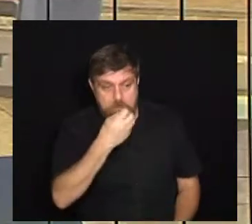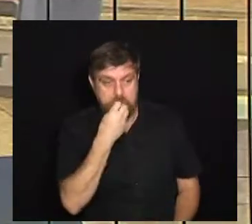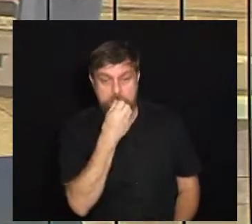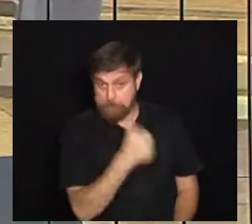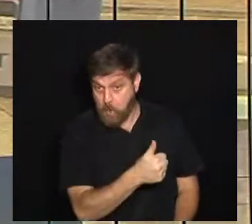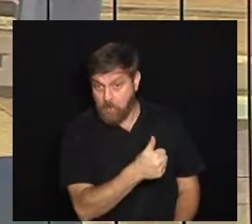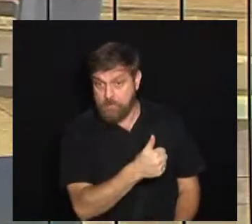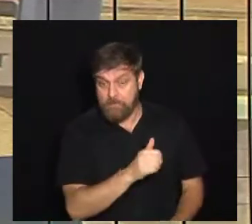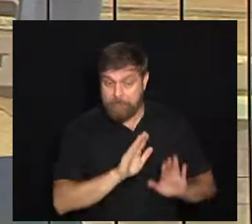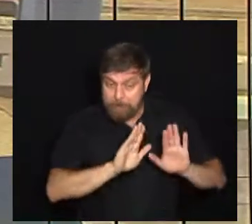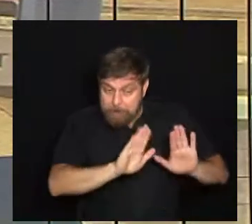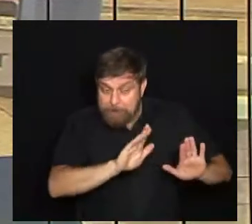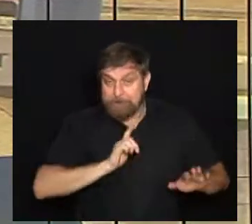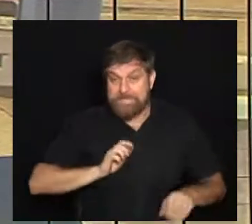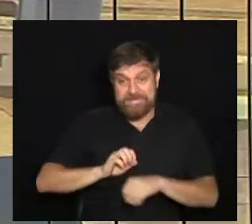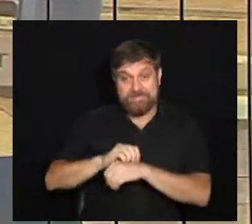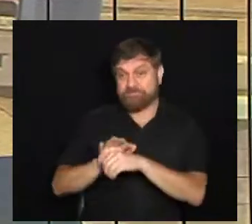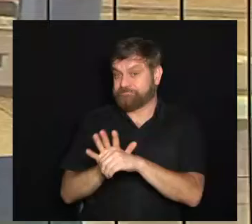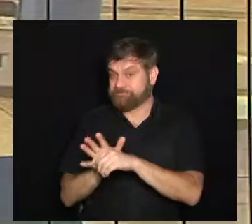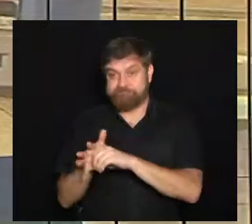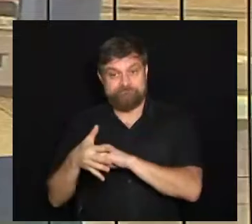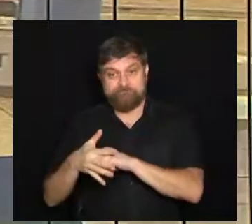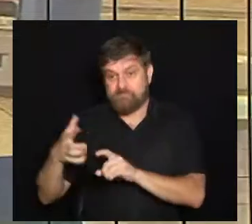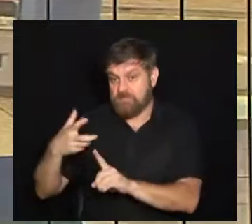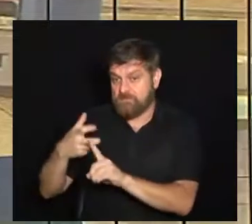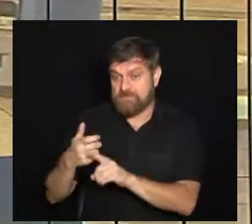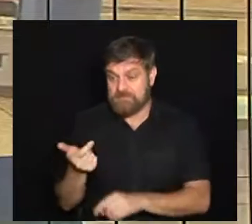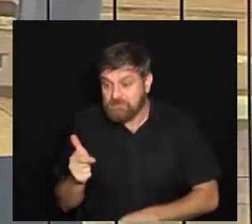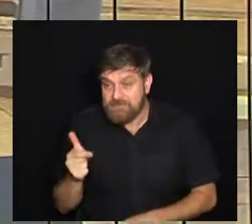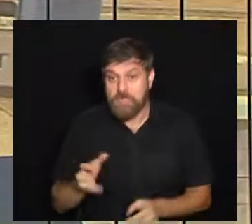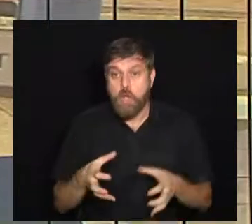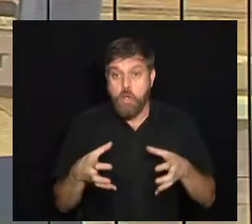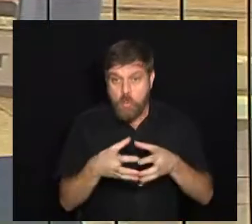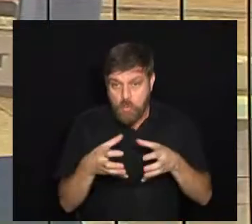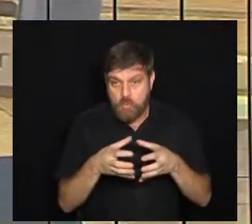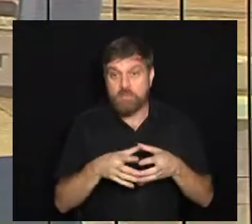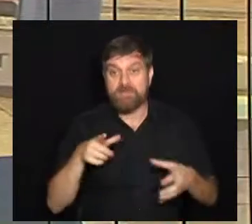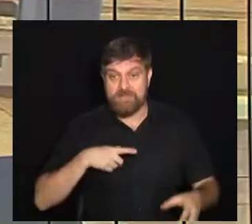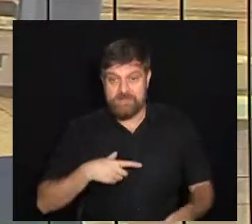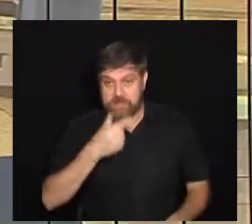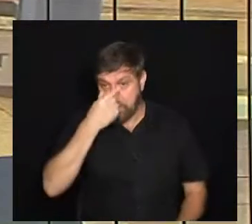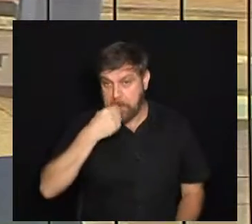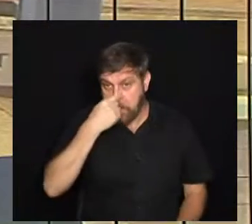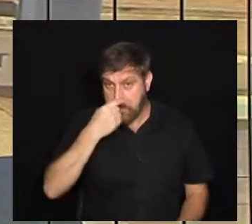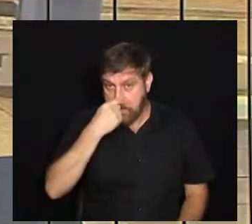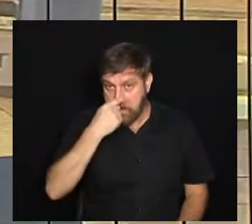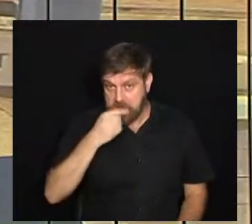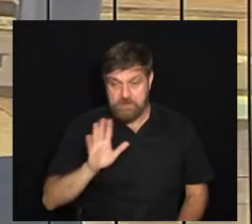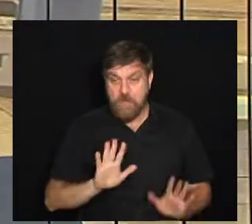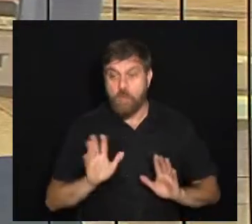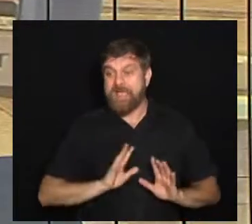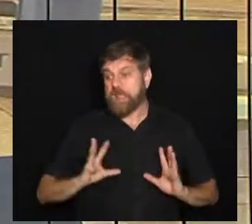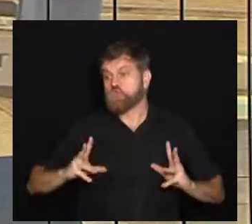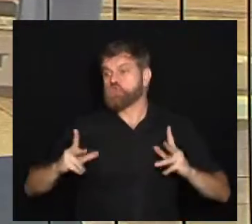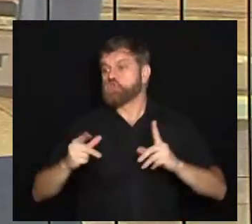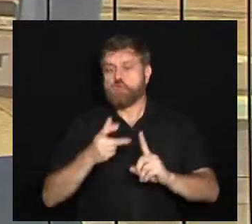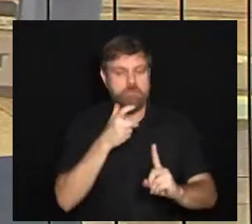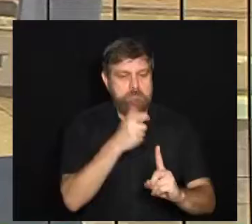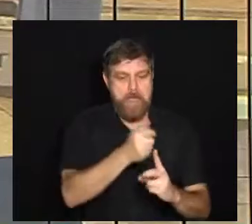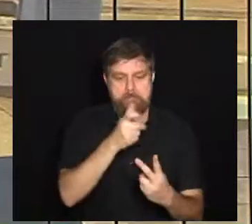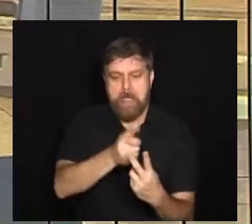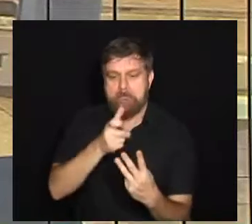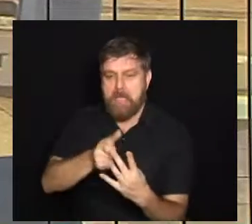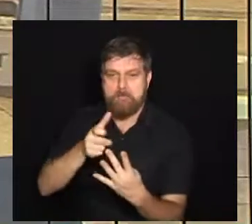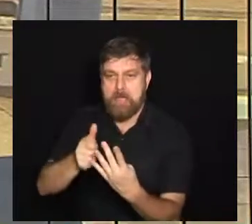é importante né especialmente para os grupos são os grupos que tem indicação de vacina para gripe não é todo mundo que deve vacinar para gripe vai